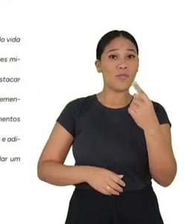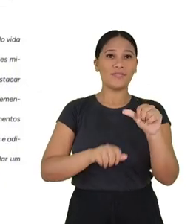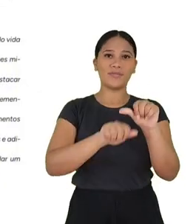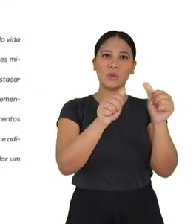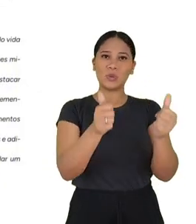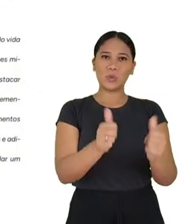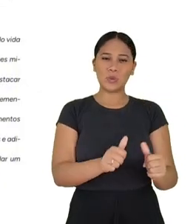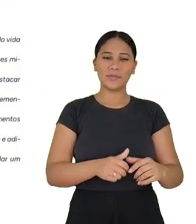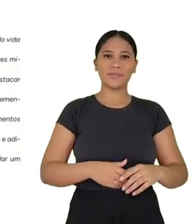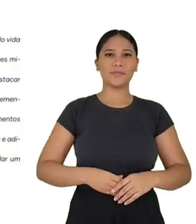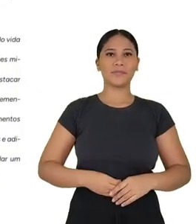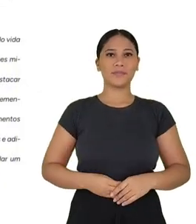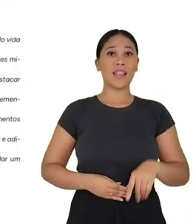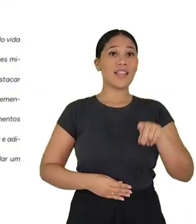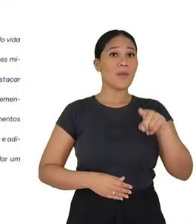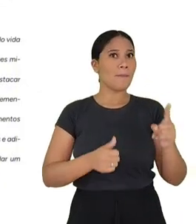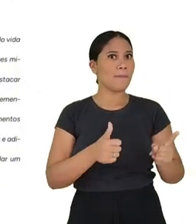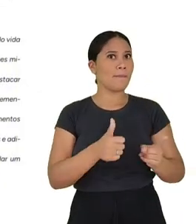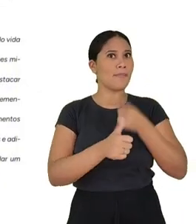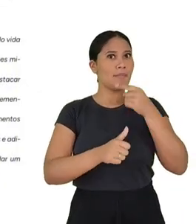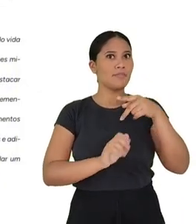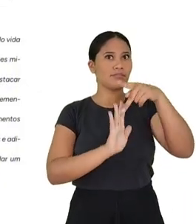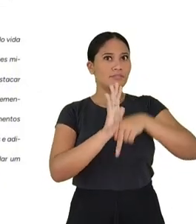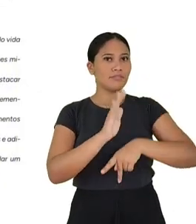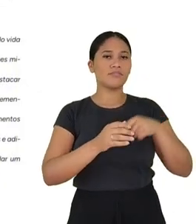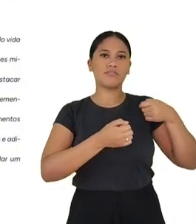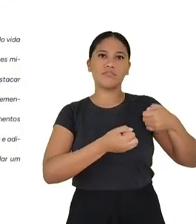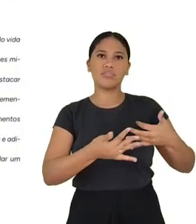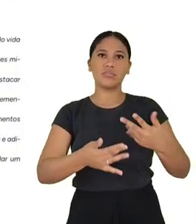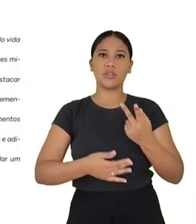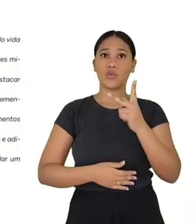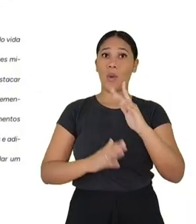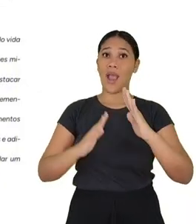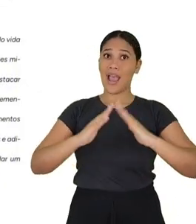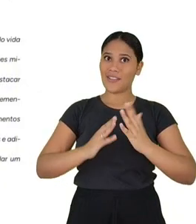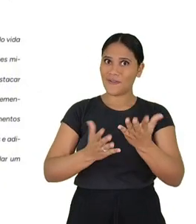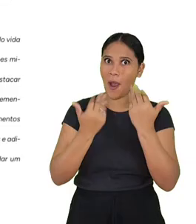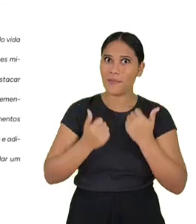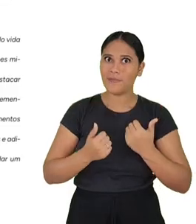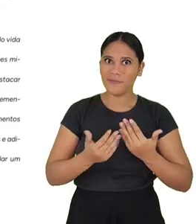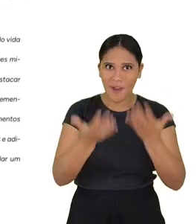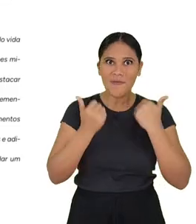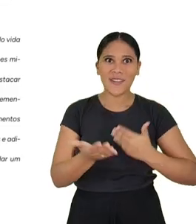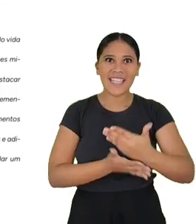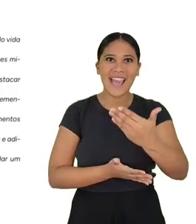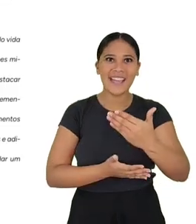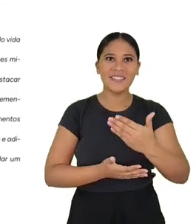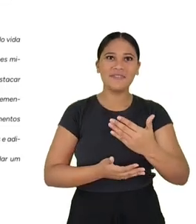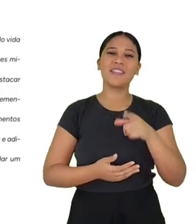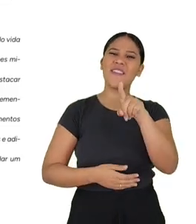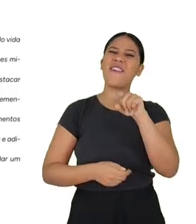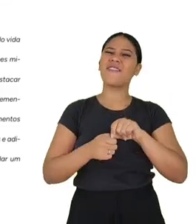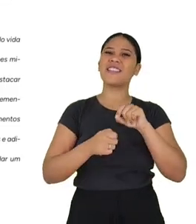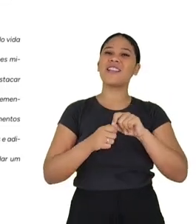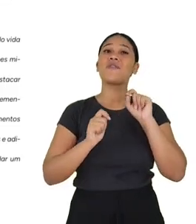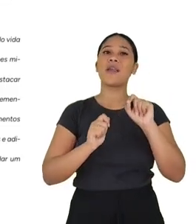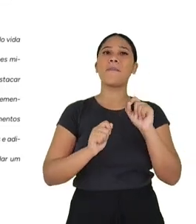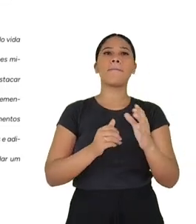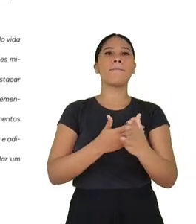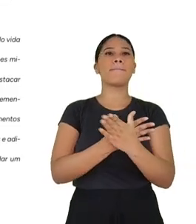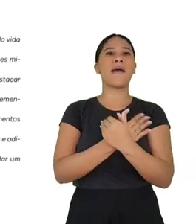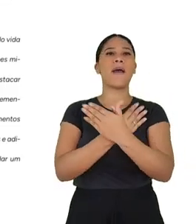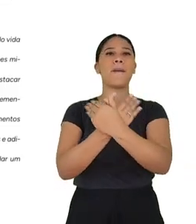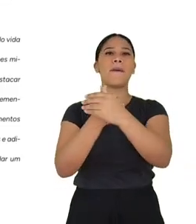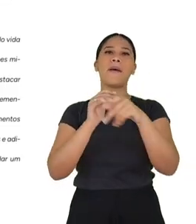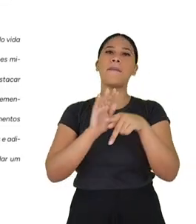1. Escultura. Este é o primeiro projeto para você construir em sua casa. Vamos começar? Você vai construir